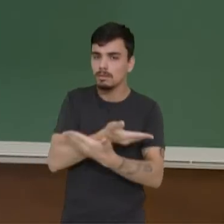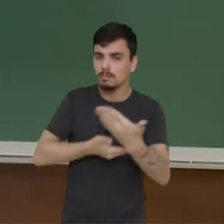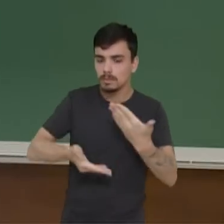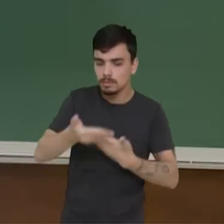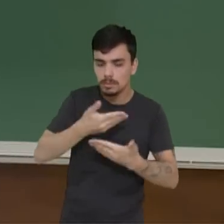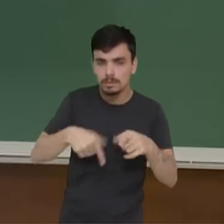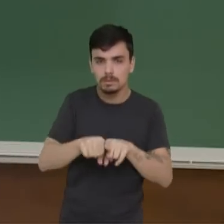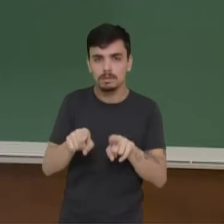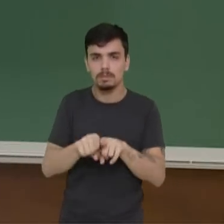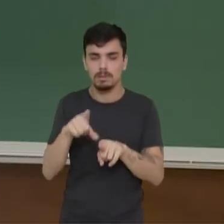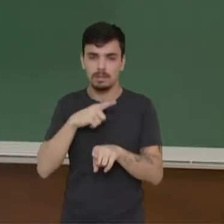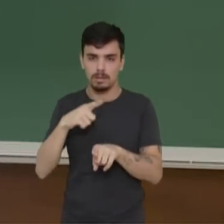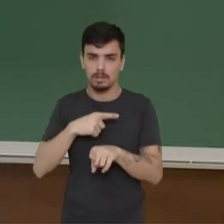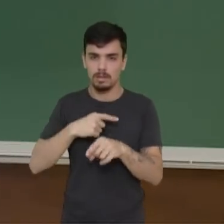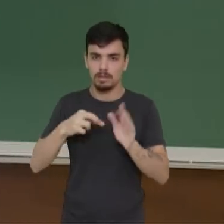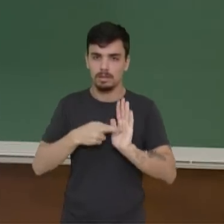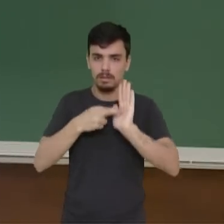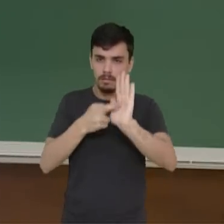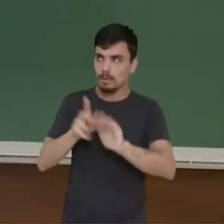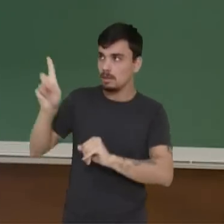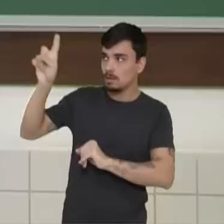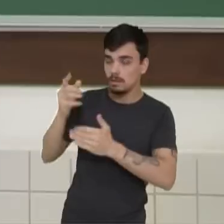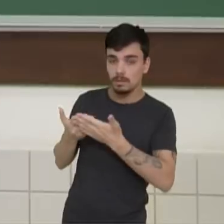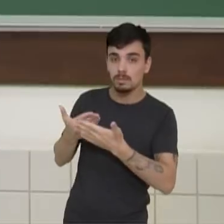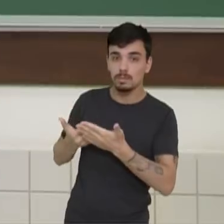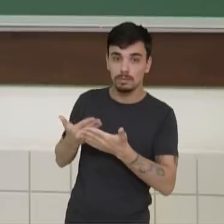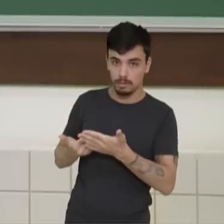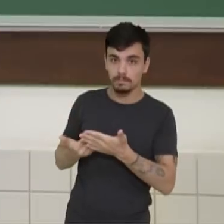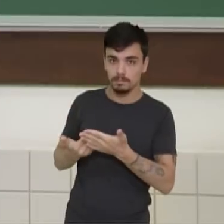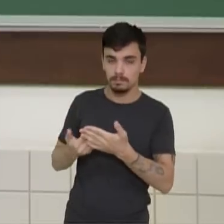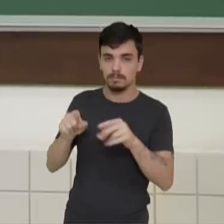de vocês, seguem aqui as referências para estudos,